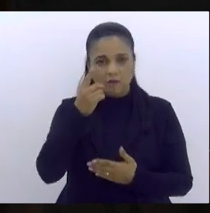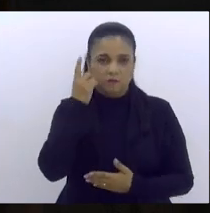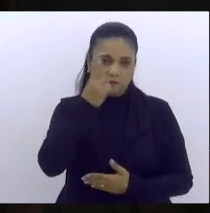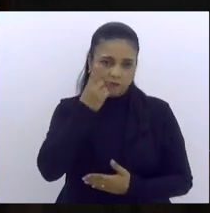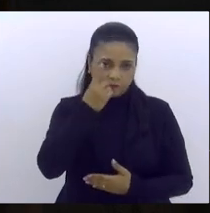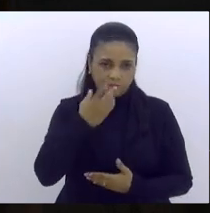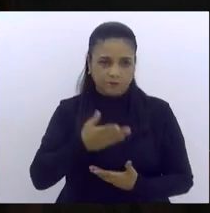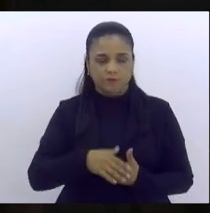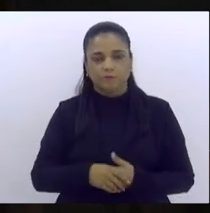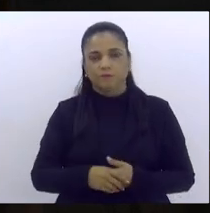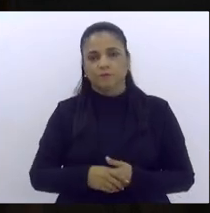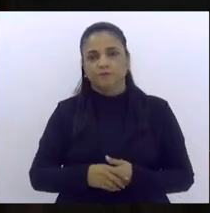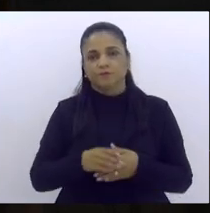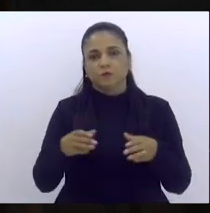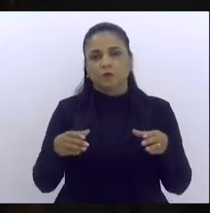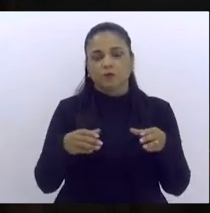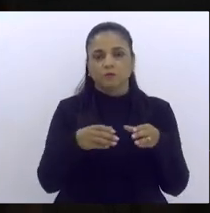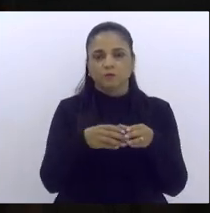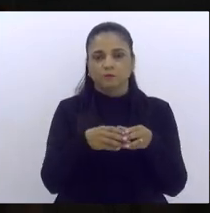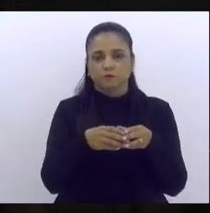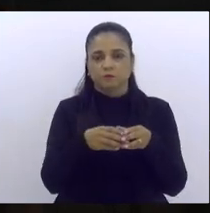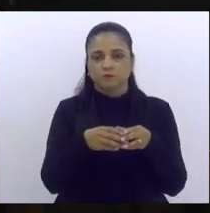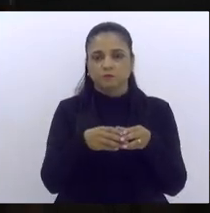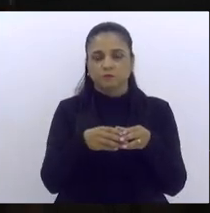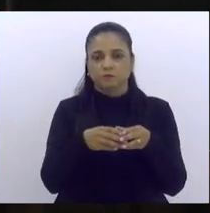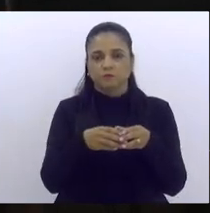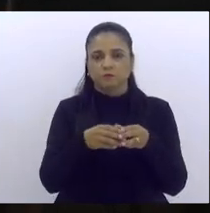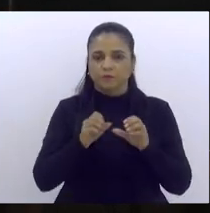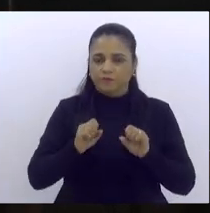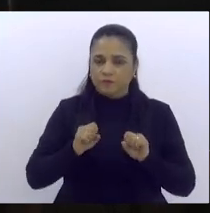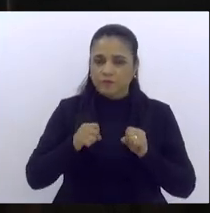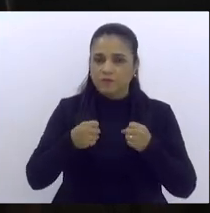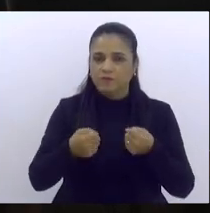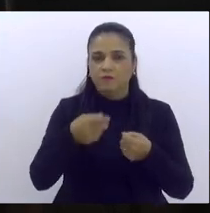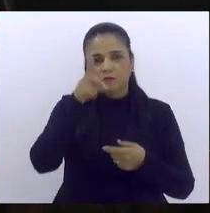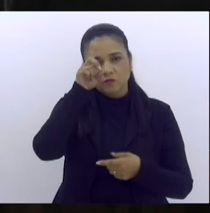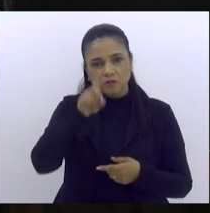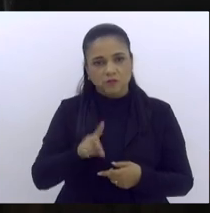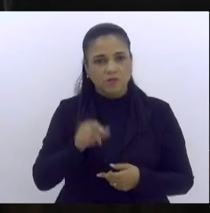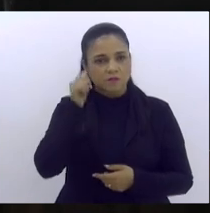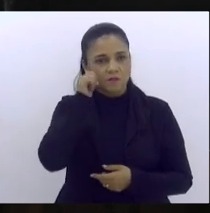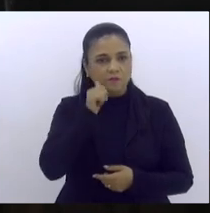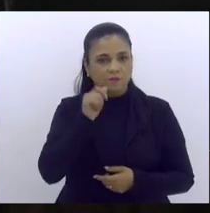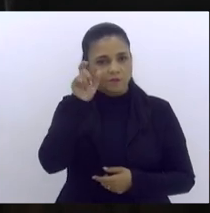deputado. Pela comissão da Defesa dos Direitos da Mulher,